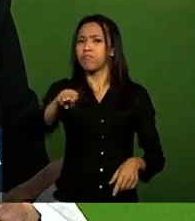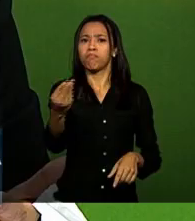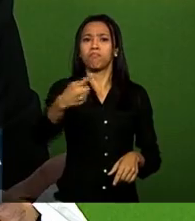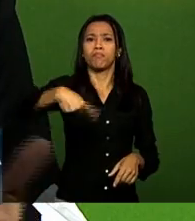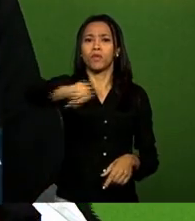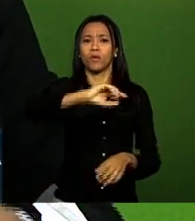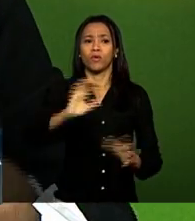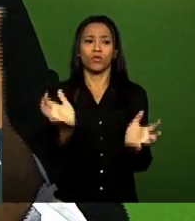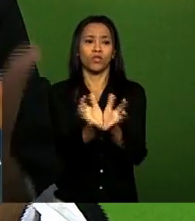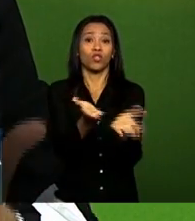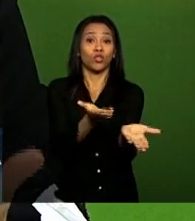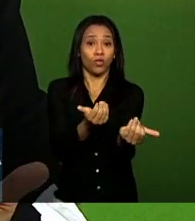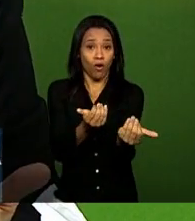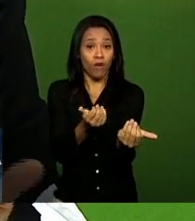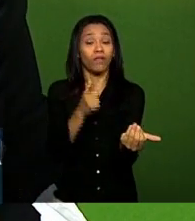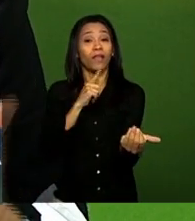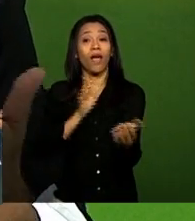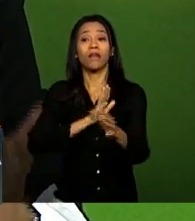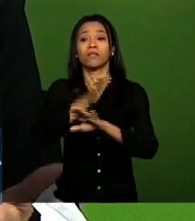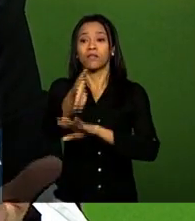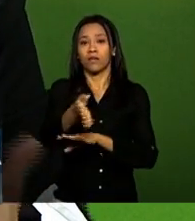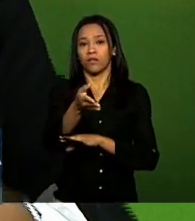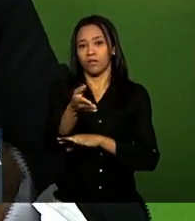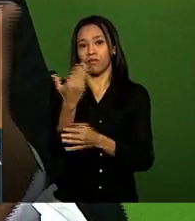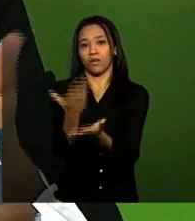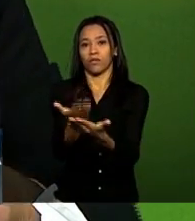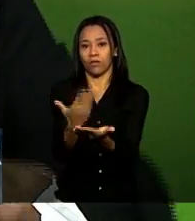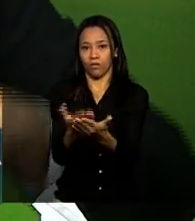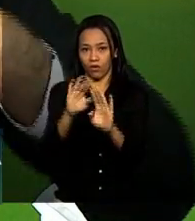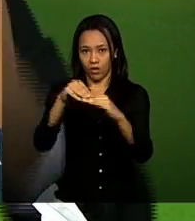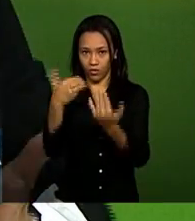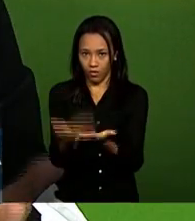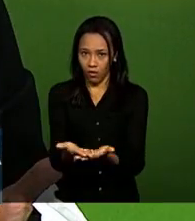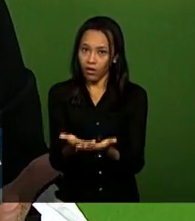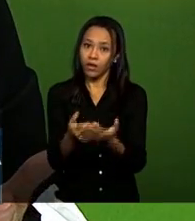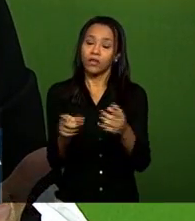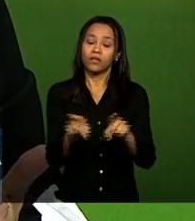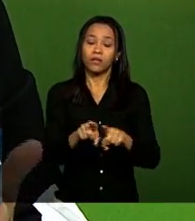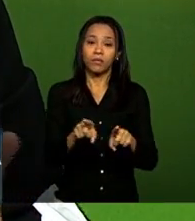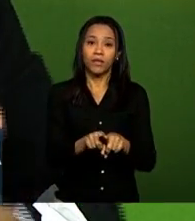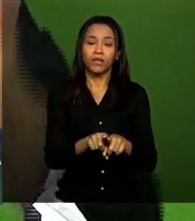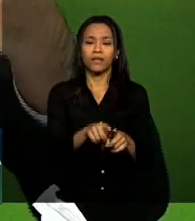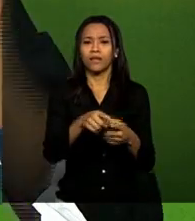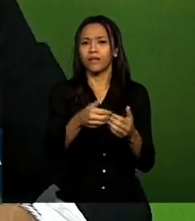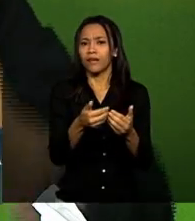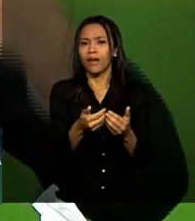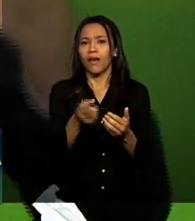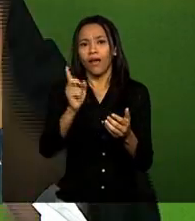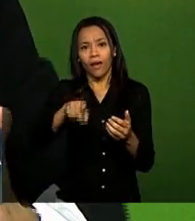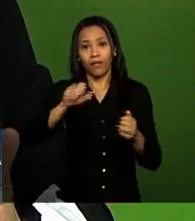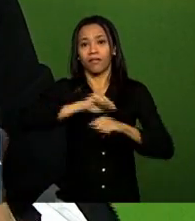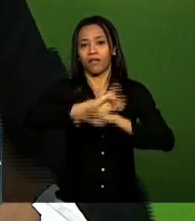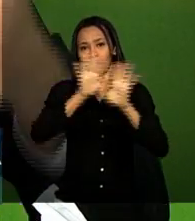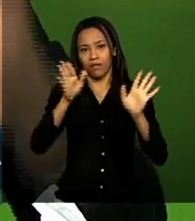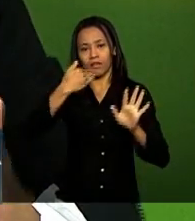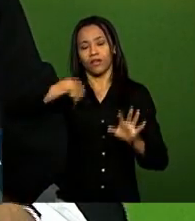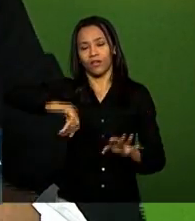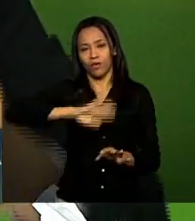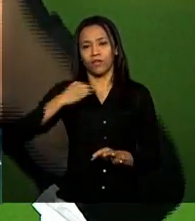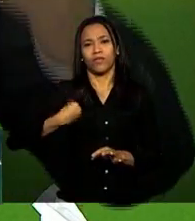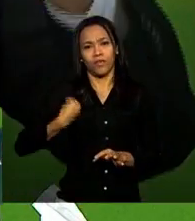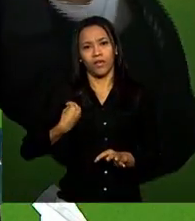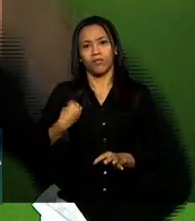melhor que os direitos à saúde à moradia são ampliados aos milhões nesse país é evidente que nós vivemos